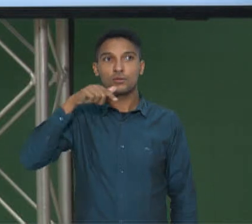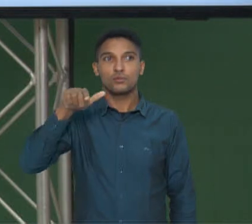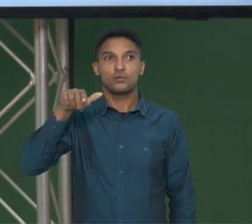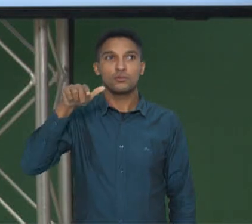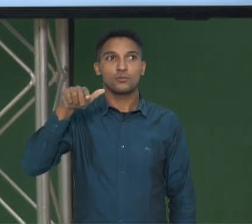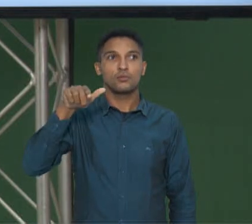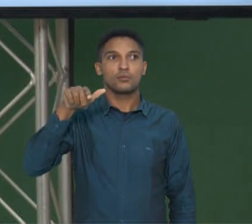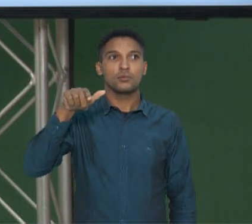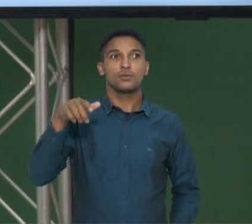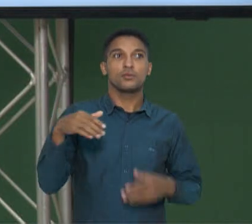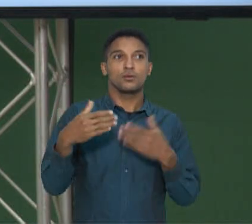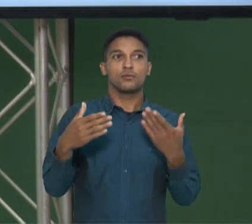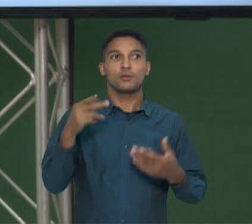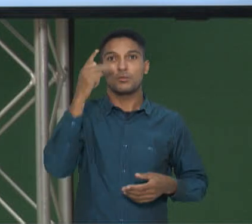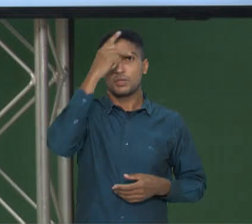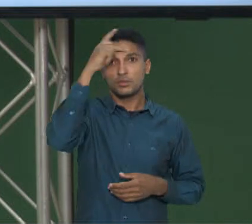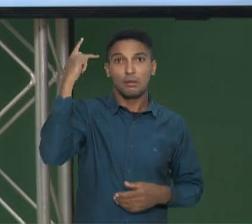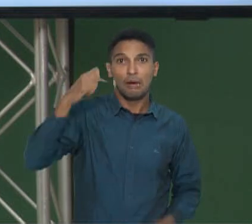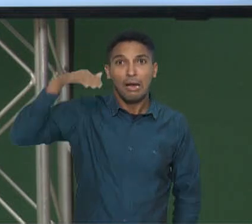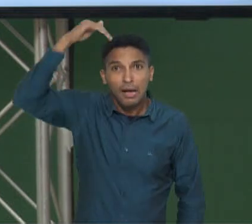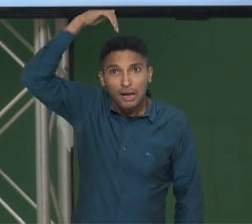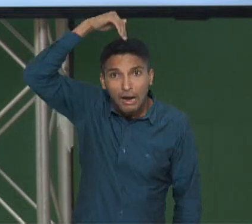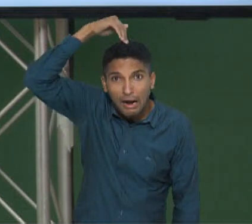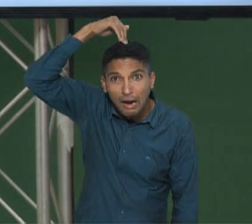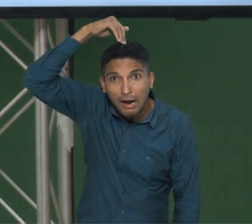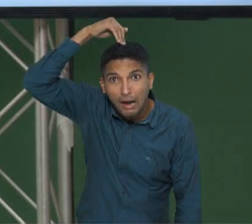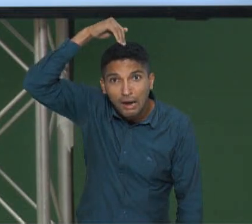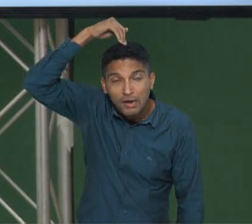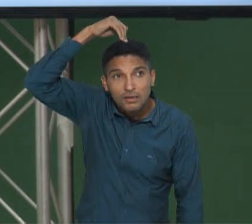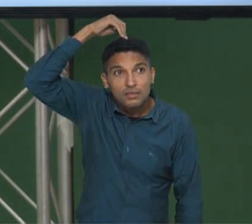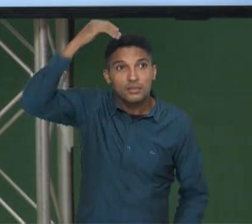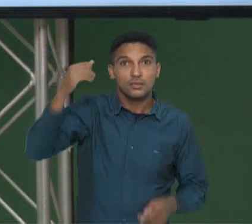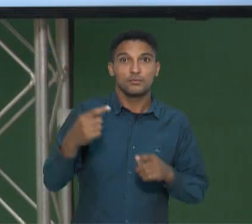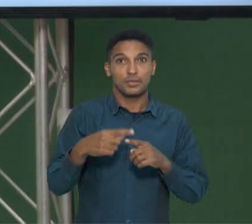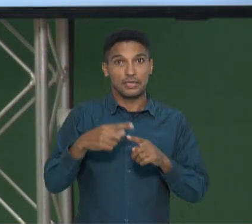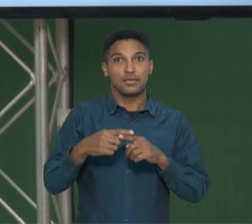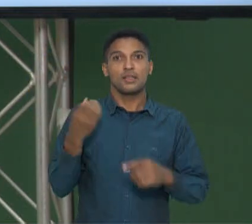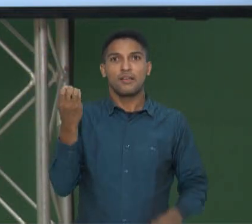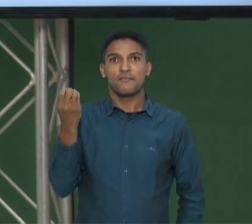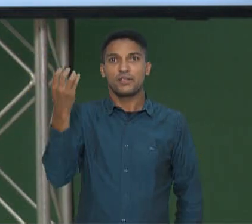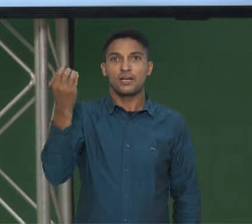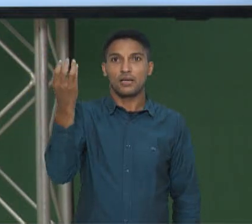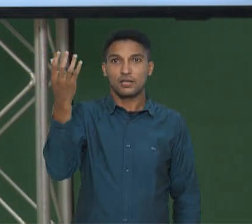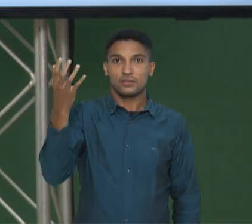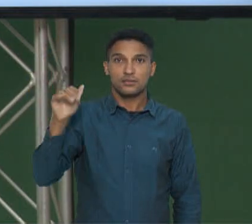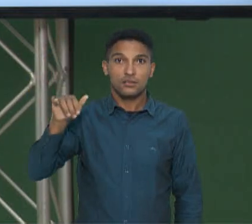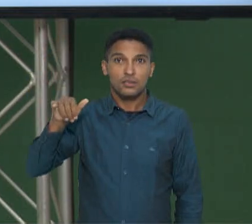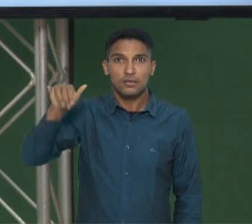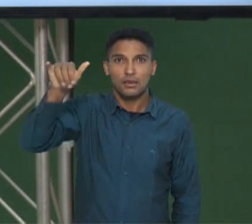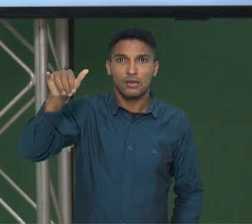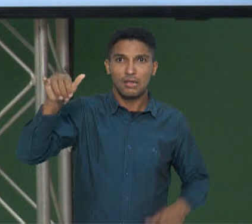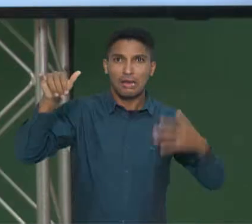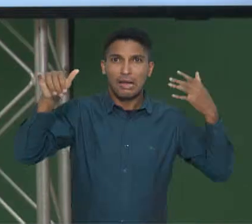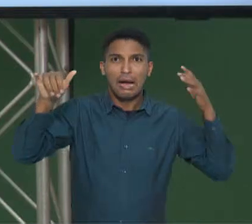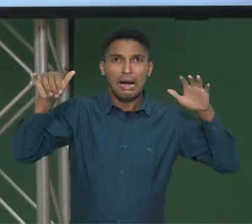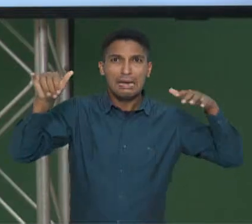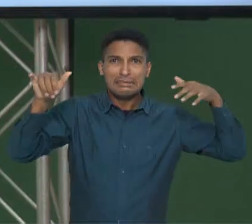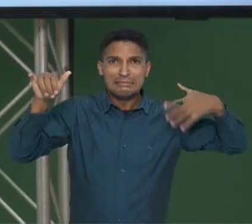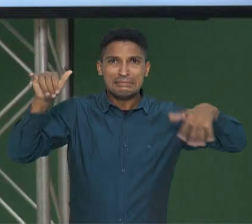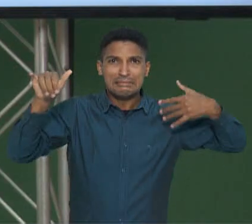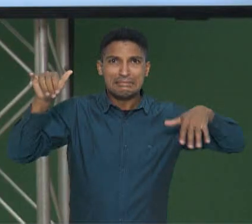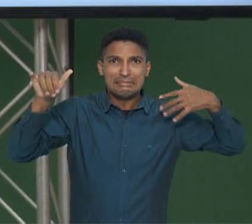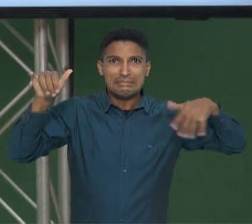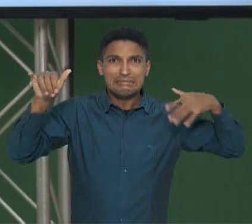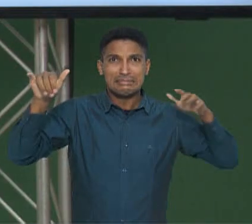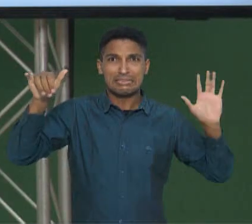sentindo culpada, porque muitas das vezes você está pagando caro já por viajar. É algo programado, né? Você